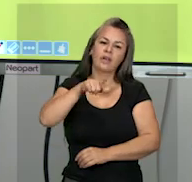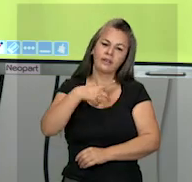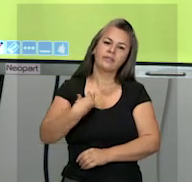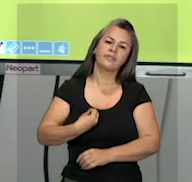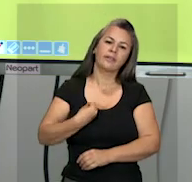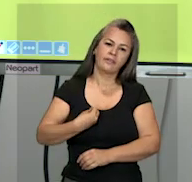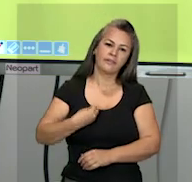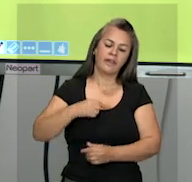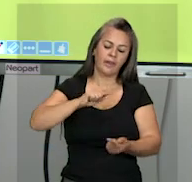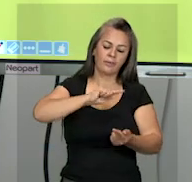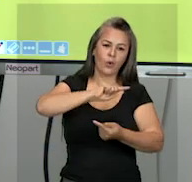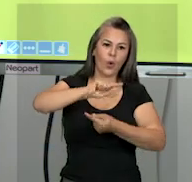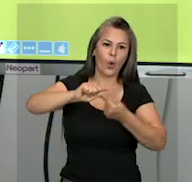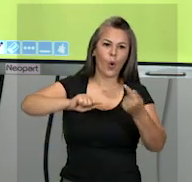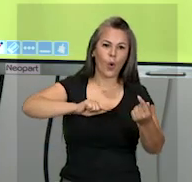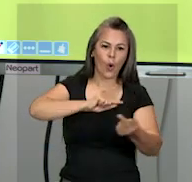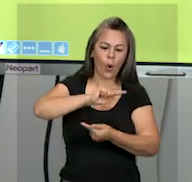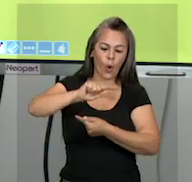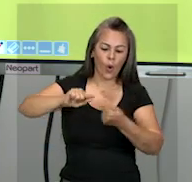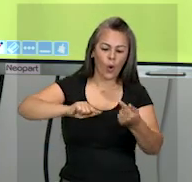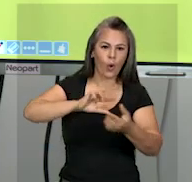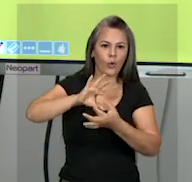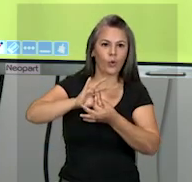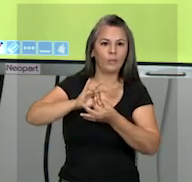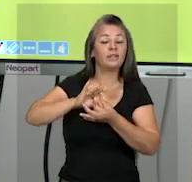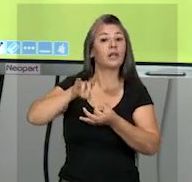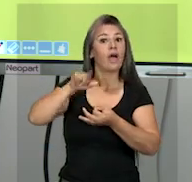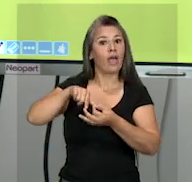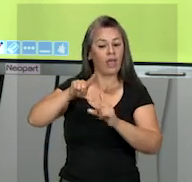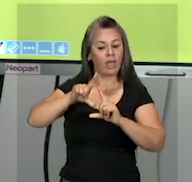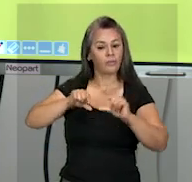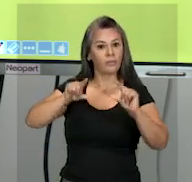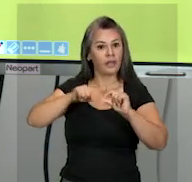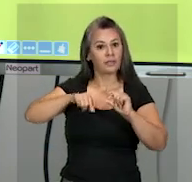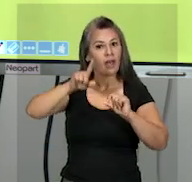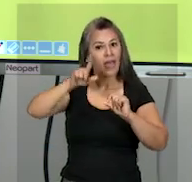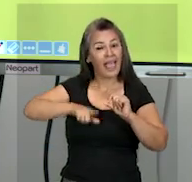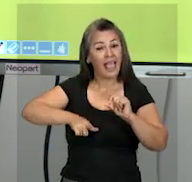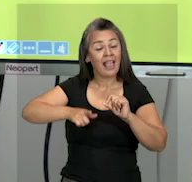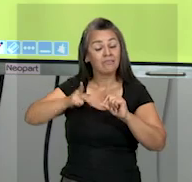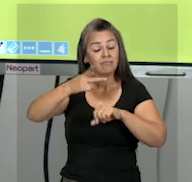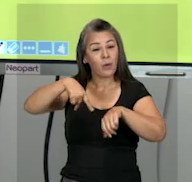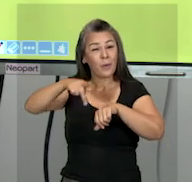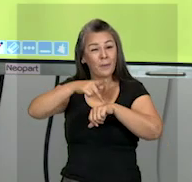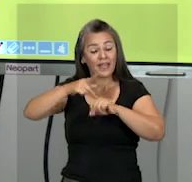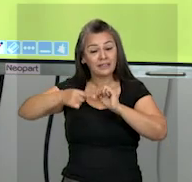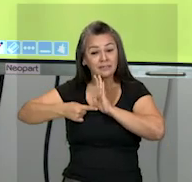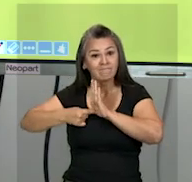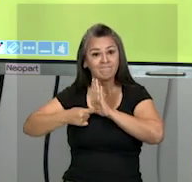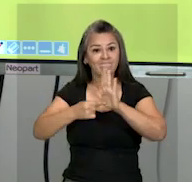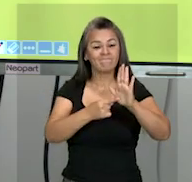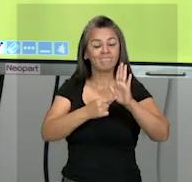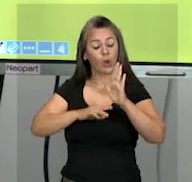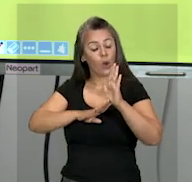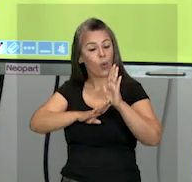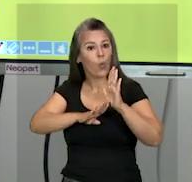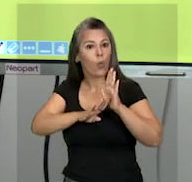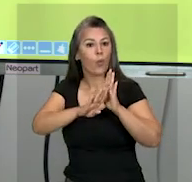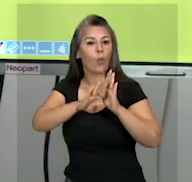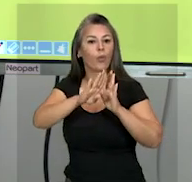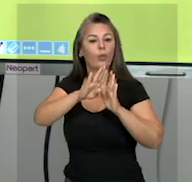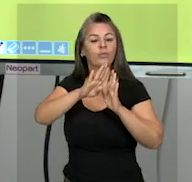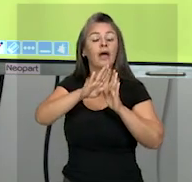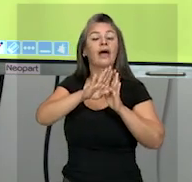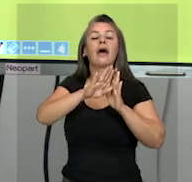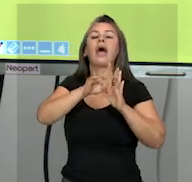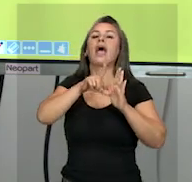o país que mais consegue se projetar internacionalmente e fazer com que a gente conheça traços específicos da sua cultura, sem dúvidas, né, vai ser os